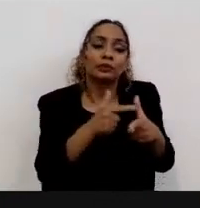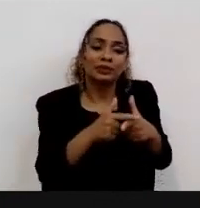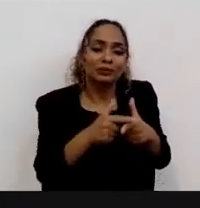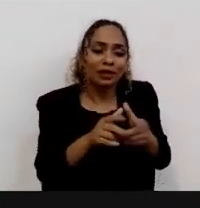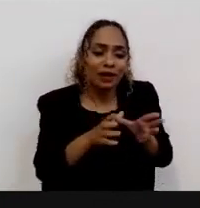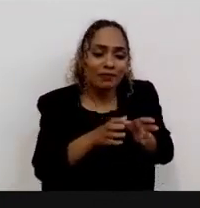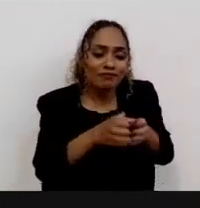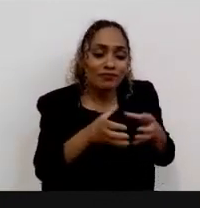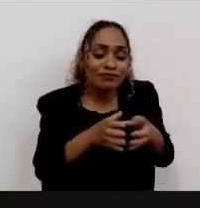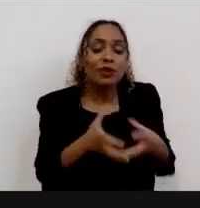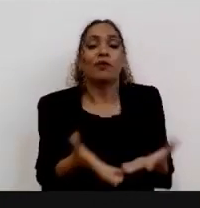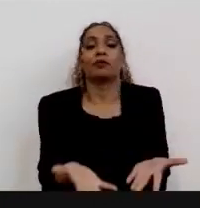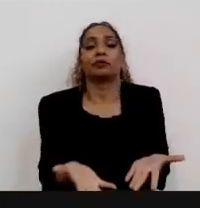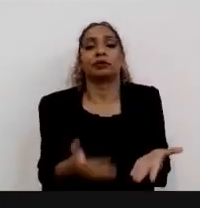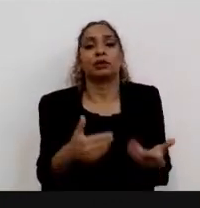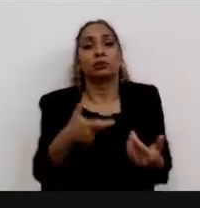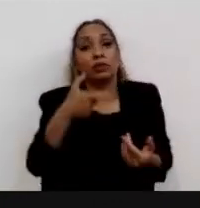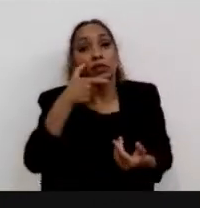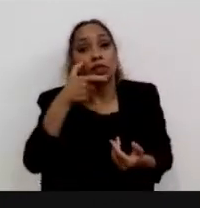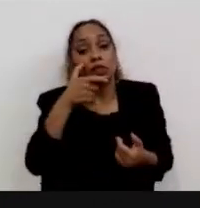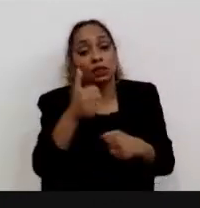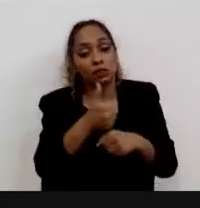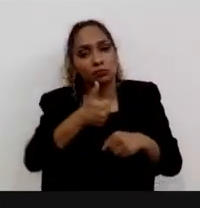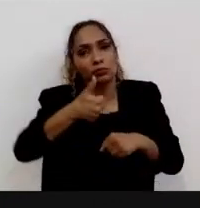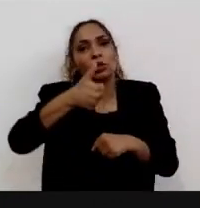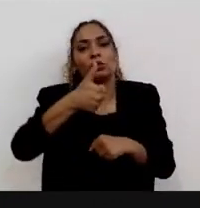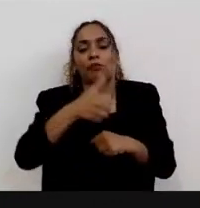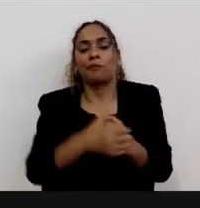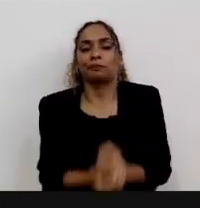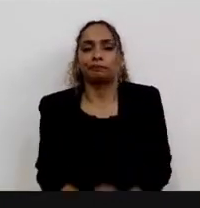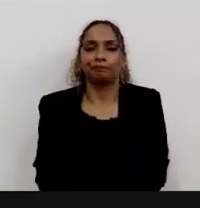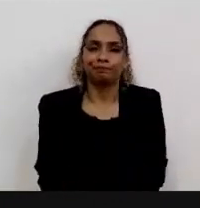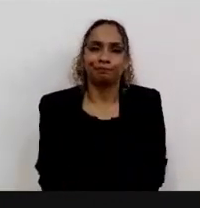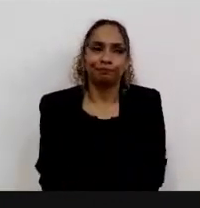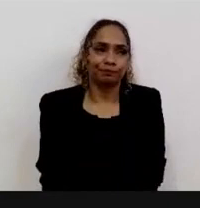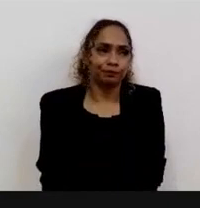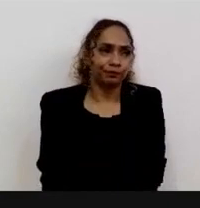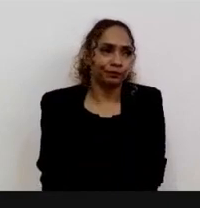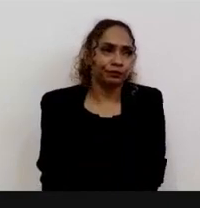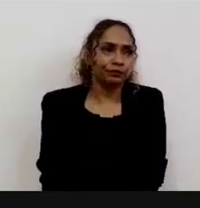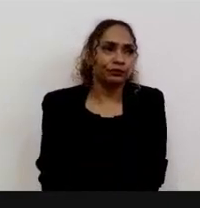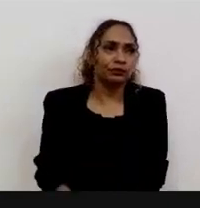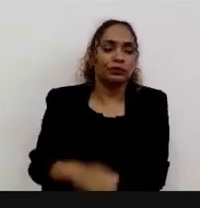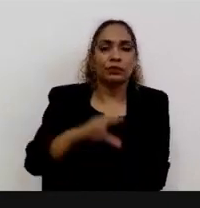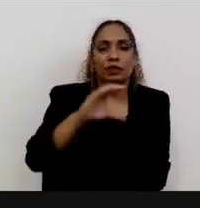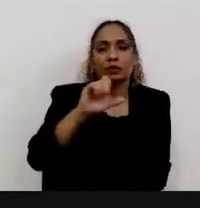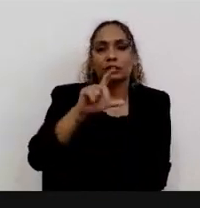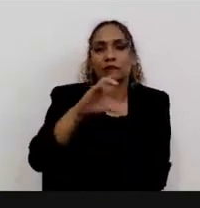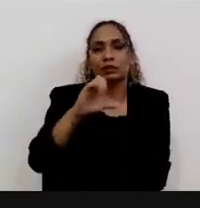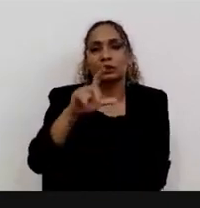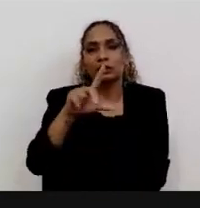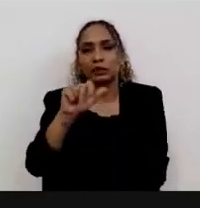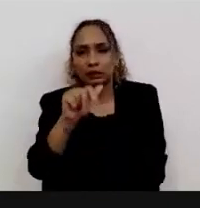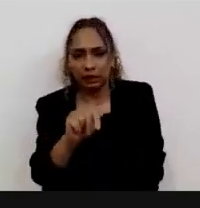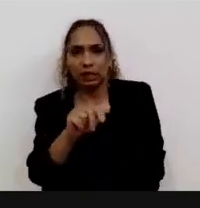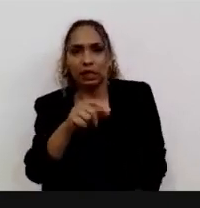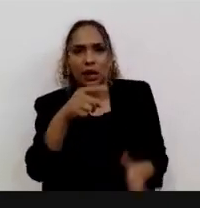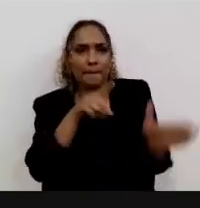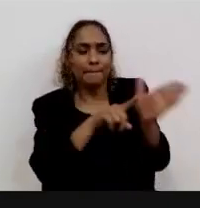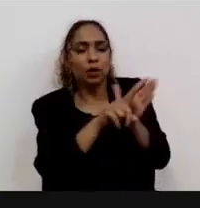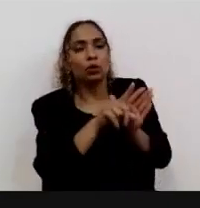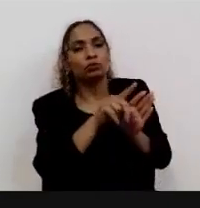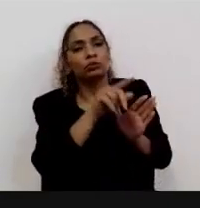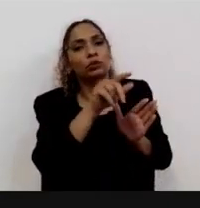Né? Uhum. Então, eles têm interesse em melhorar, realmente. Muito bom. Cecília, nossa colega aqui do Cefop, pergunta para o